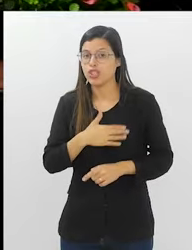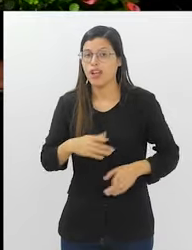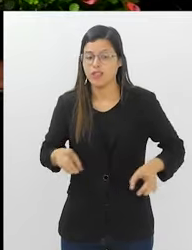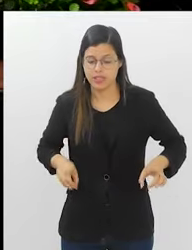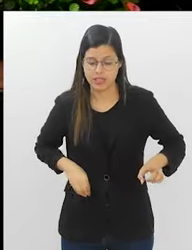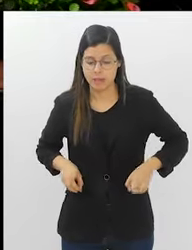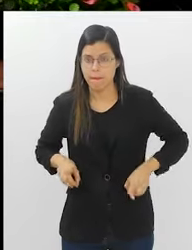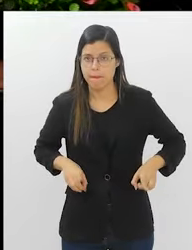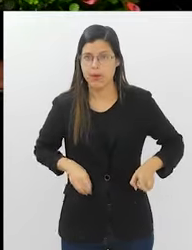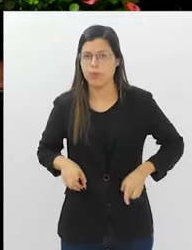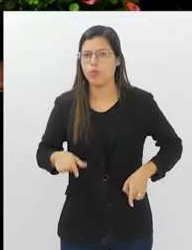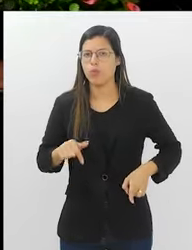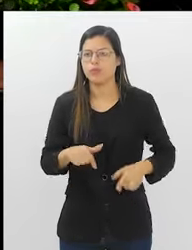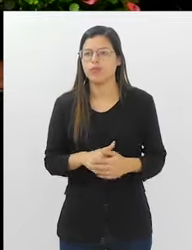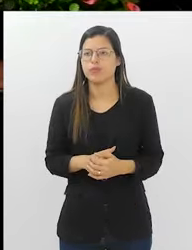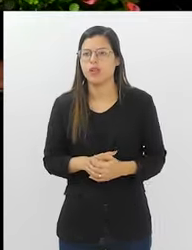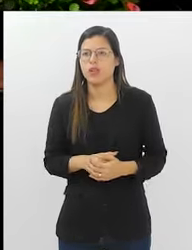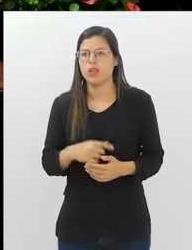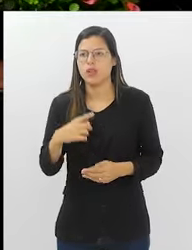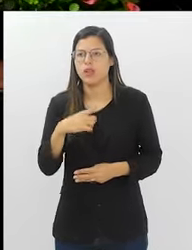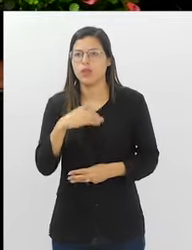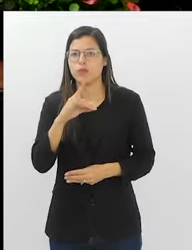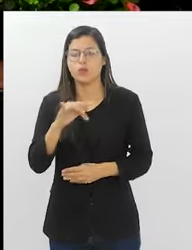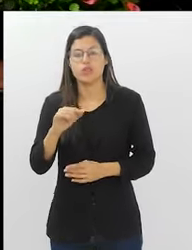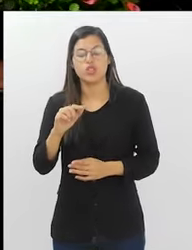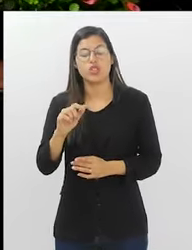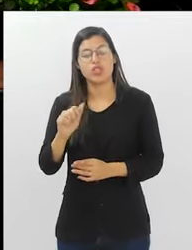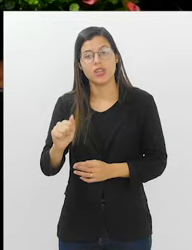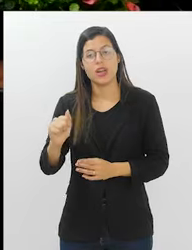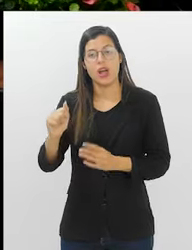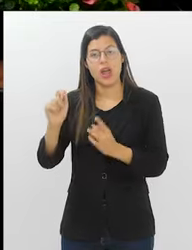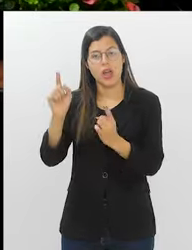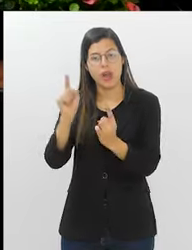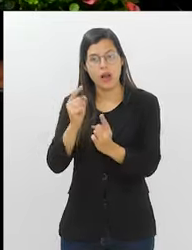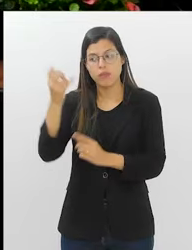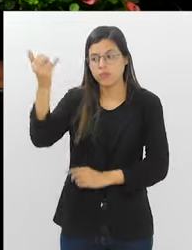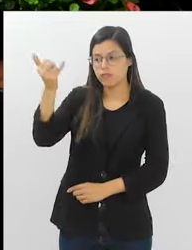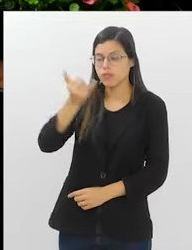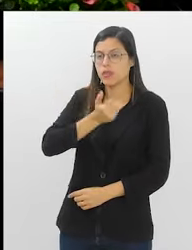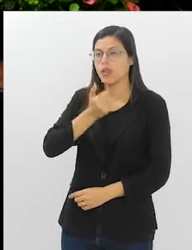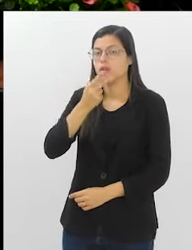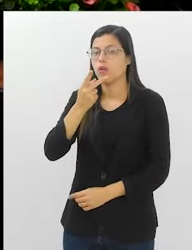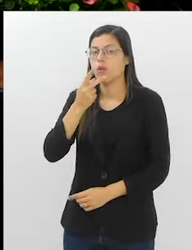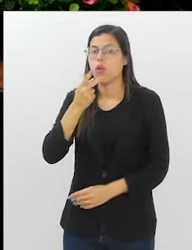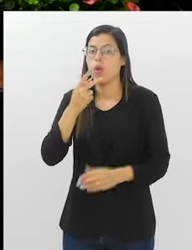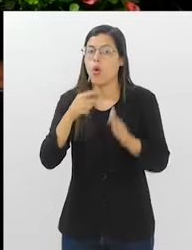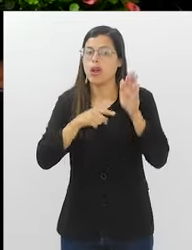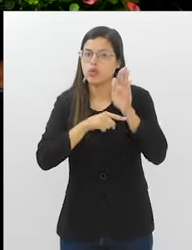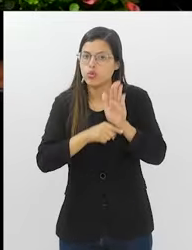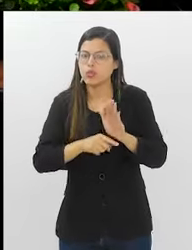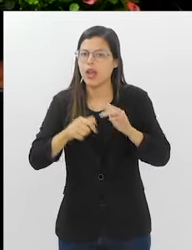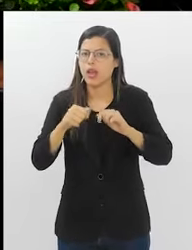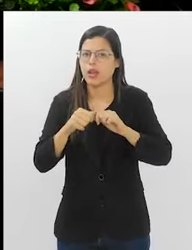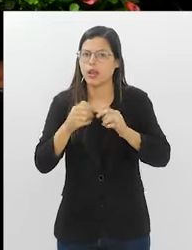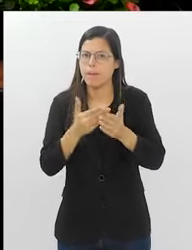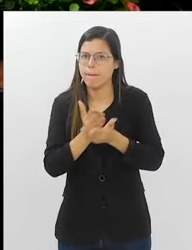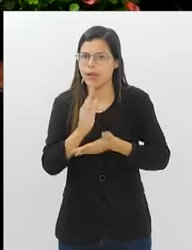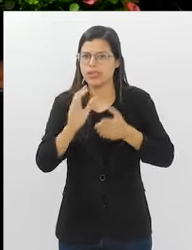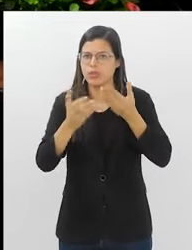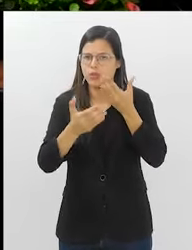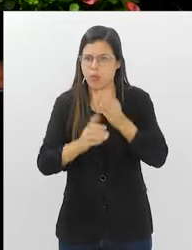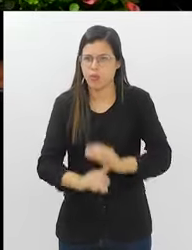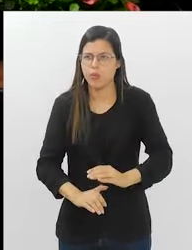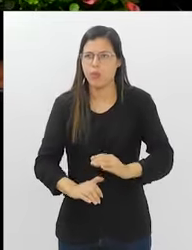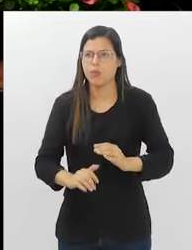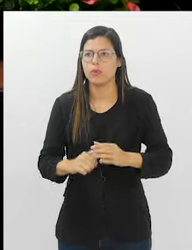primo. Aí um dia ela aparece para mim e diz assim, eu vou ajudar ele a passar num concurso, nesse concurso